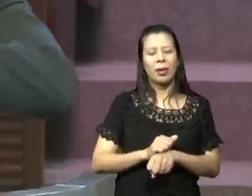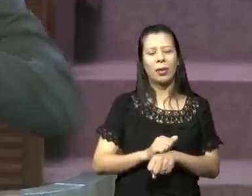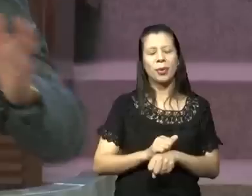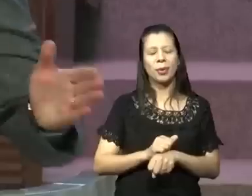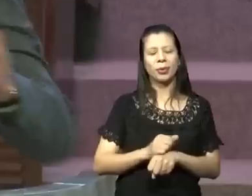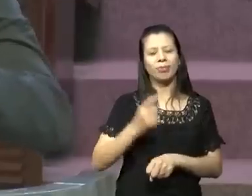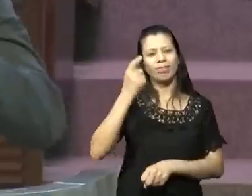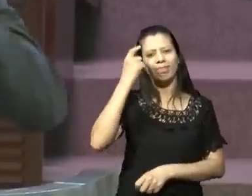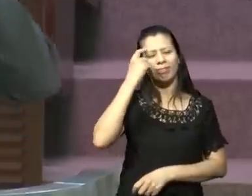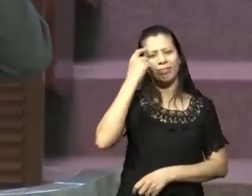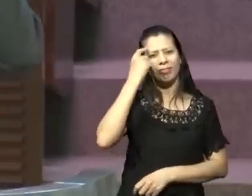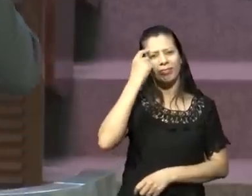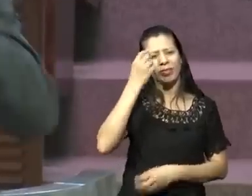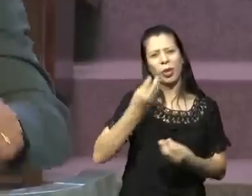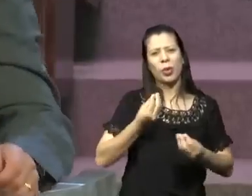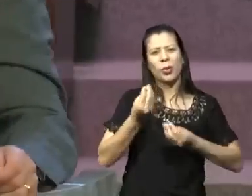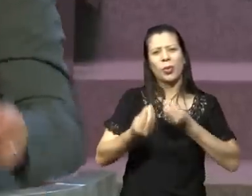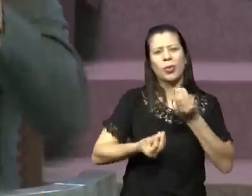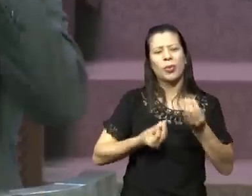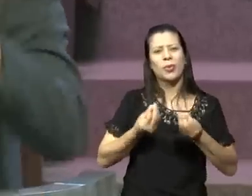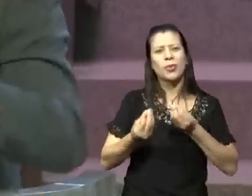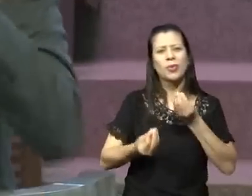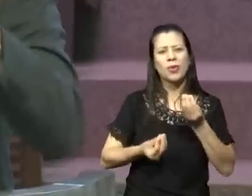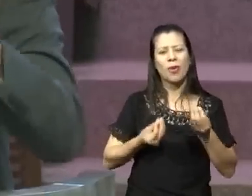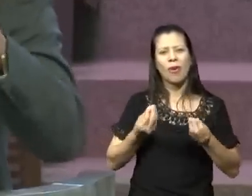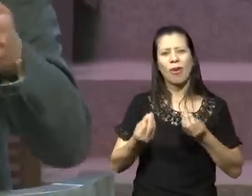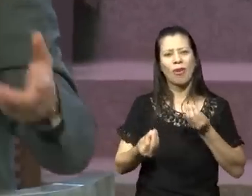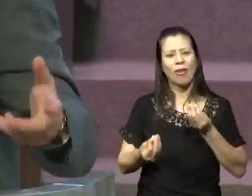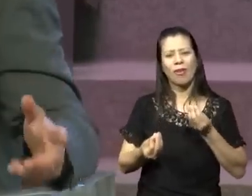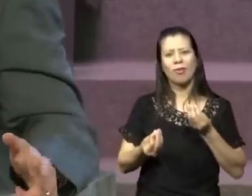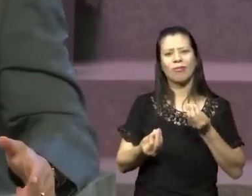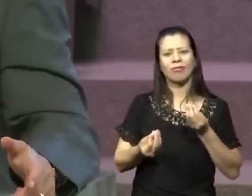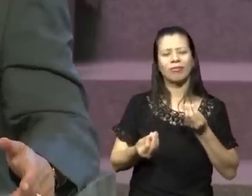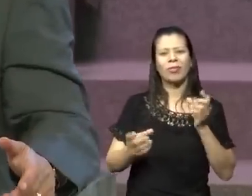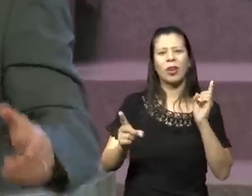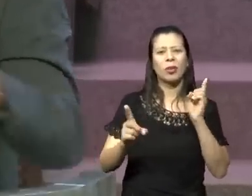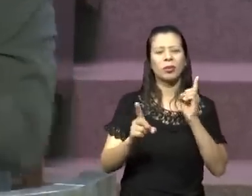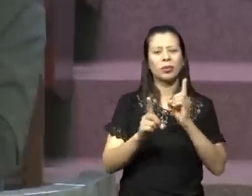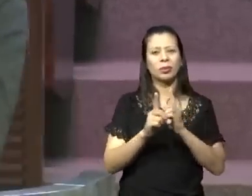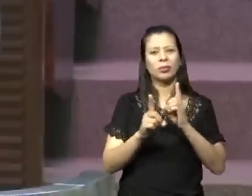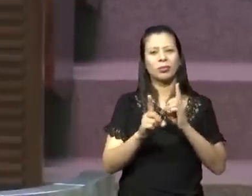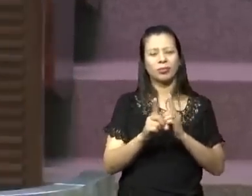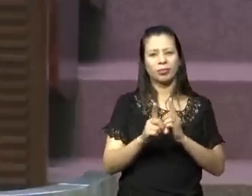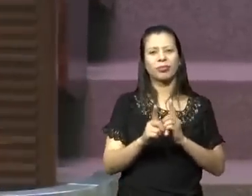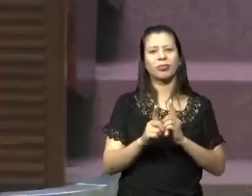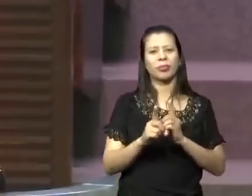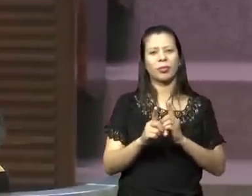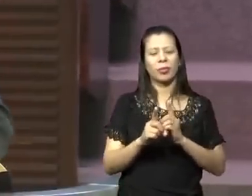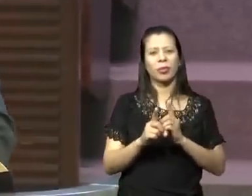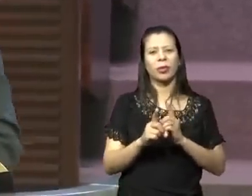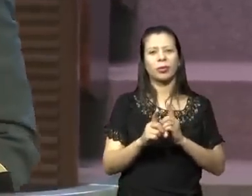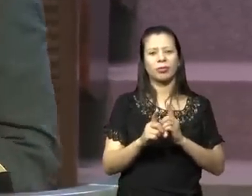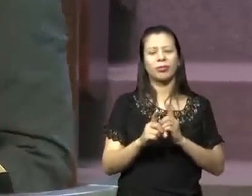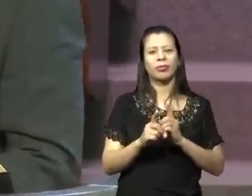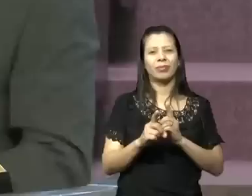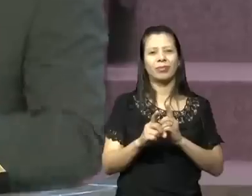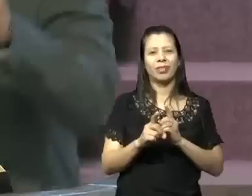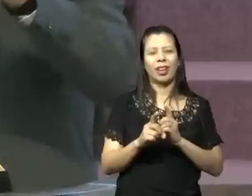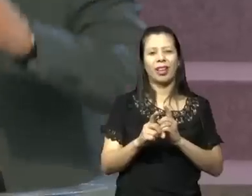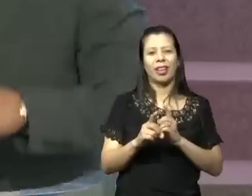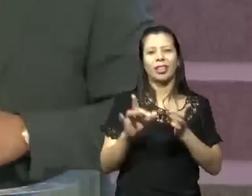todos os patriarcas e profetas oraram e quiseram ver um Messias esperava o Messias nos seus dias